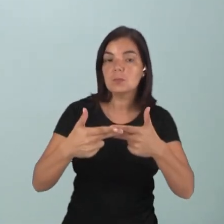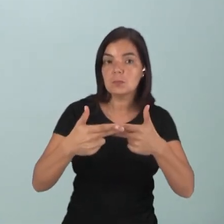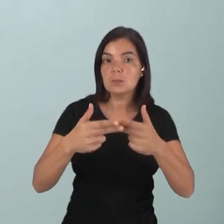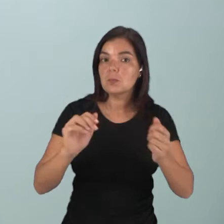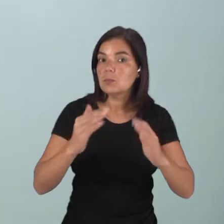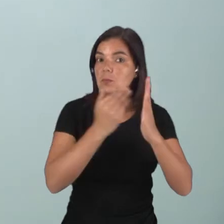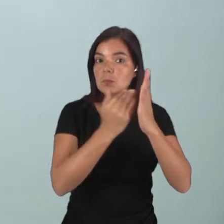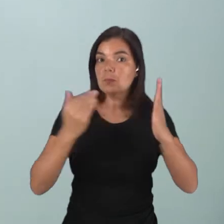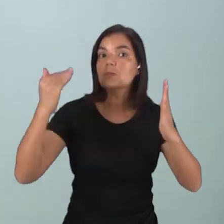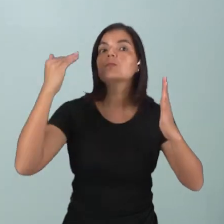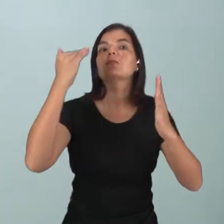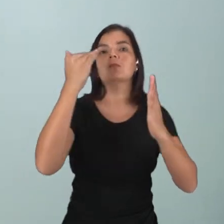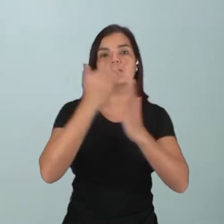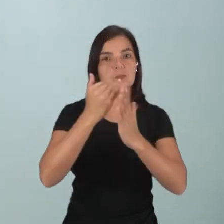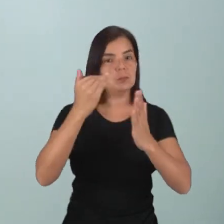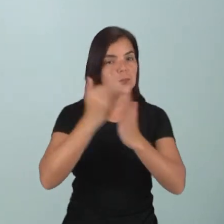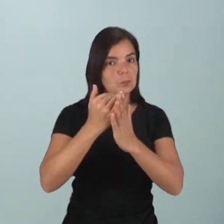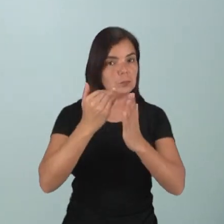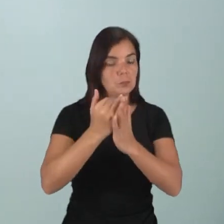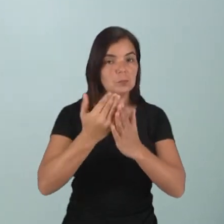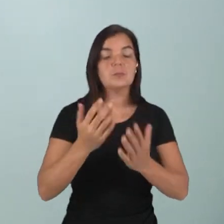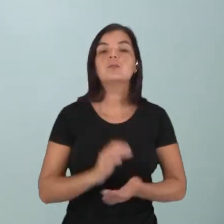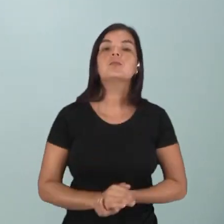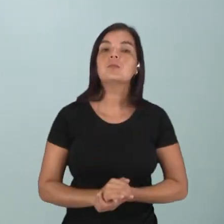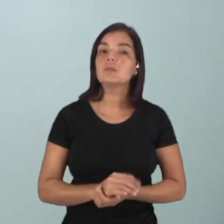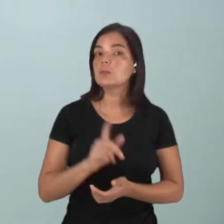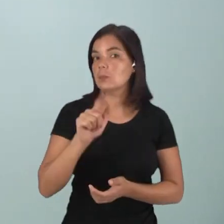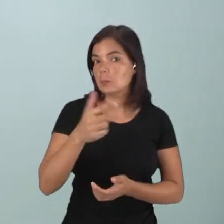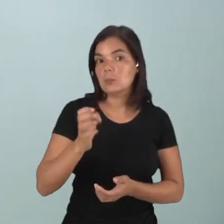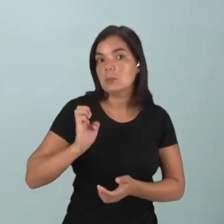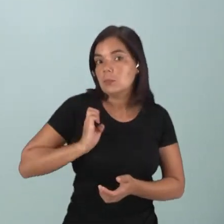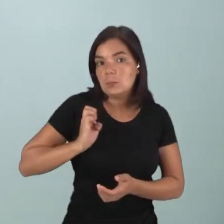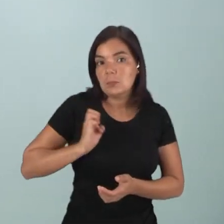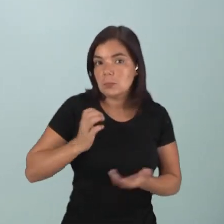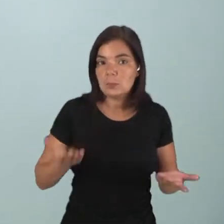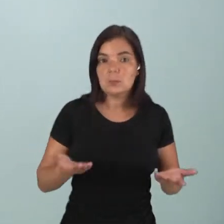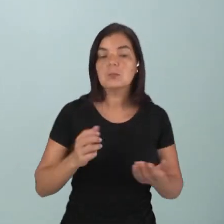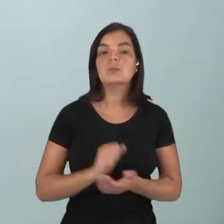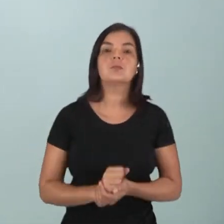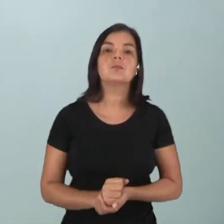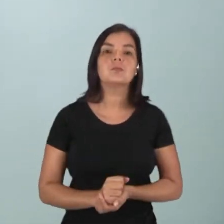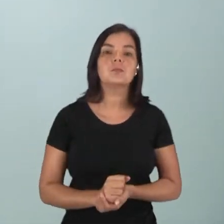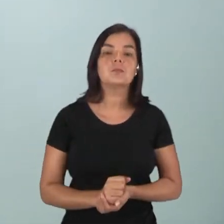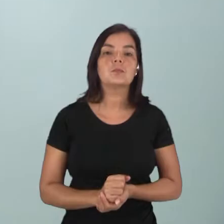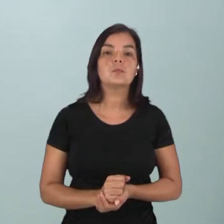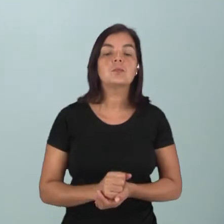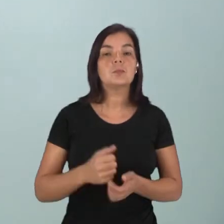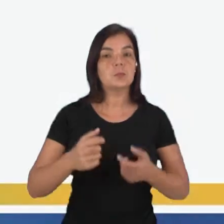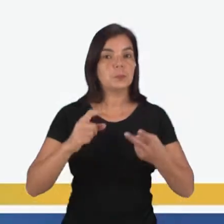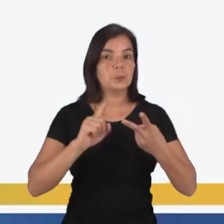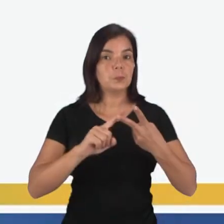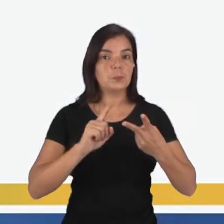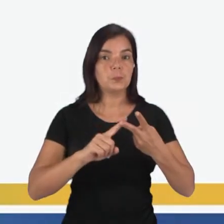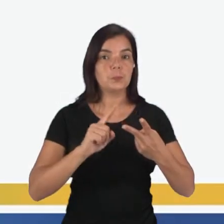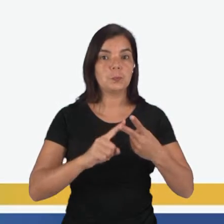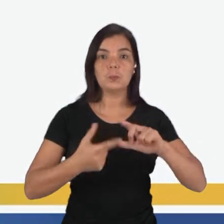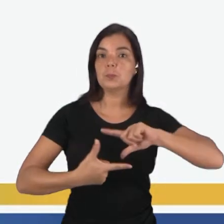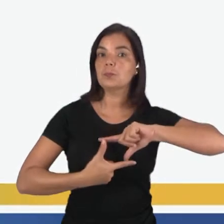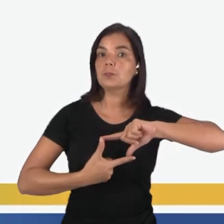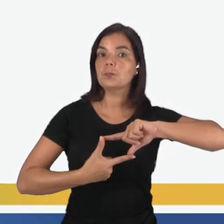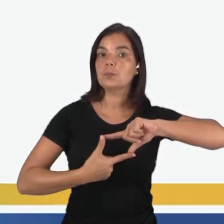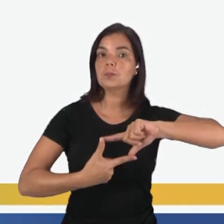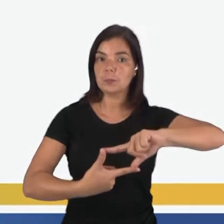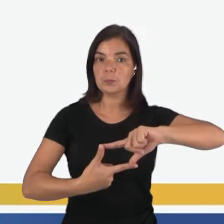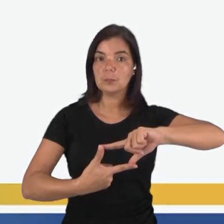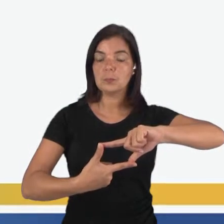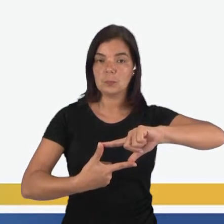um nível acima daquilo que é ético. Tá? Então, no item 2, o fanatismo,